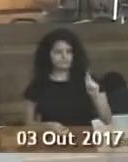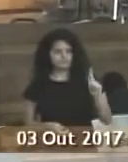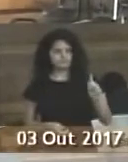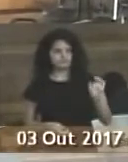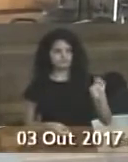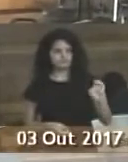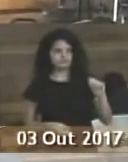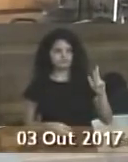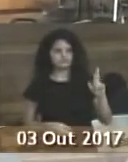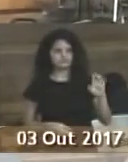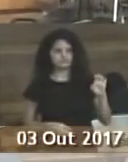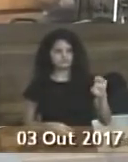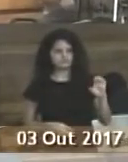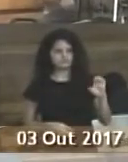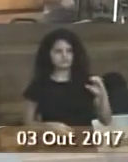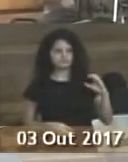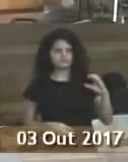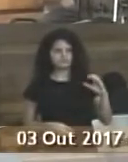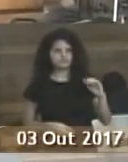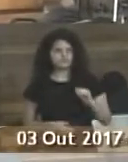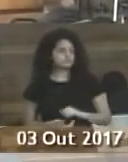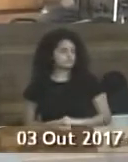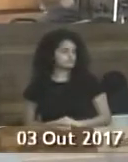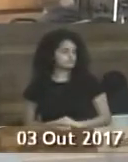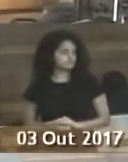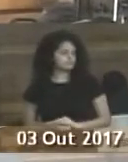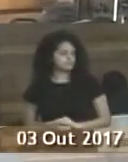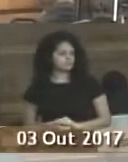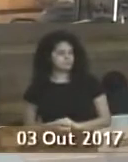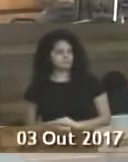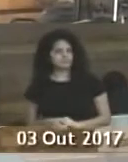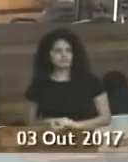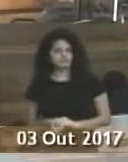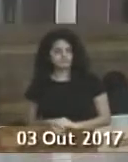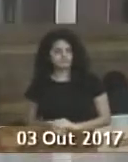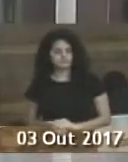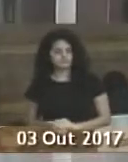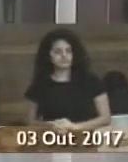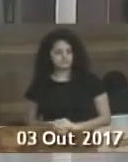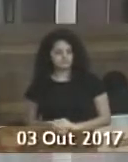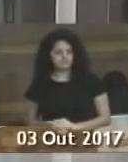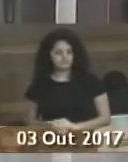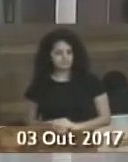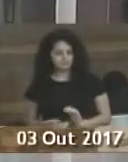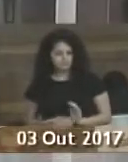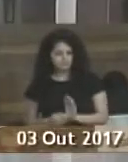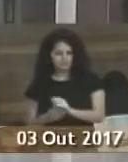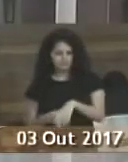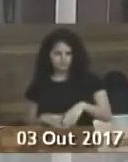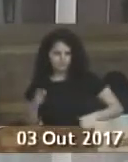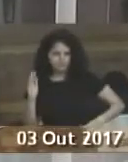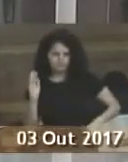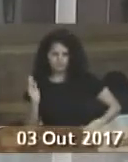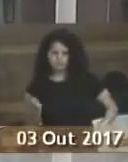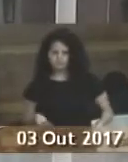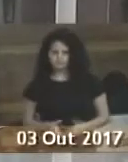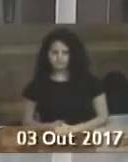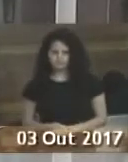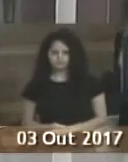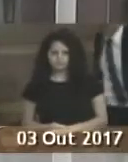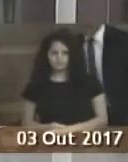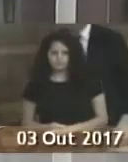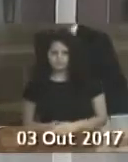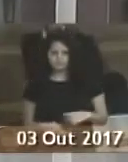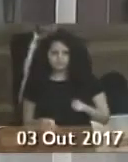falou comigo o dia que a gente estava voltando. Então, assim, aquilo ali é uma oportunidade para o crime, é uma oportunidade também para acontecer